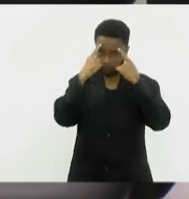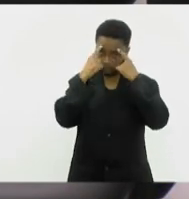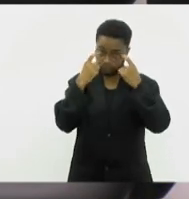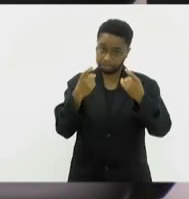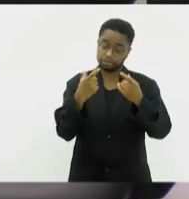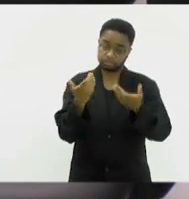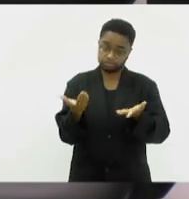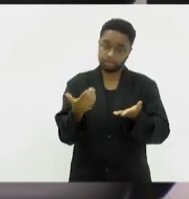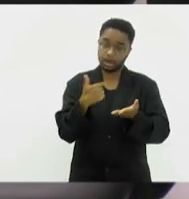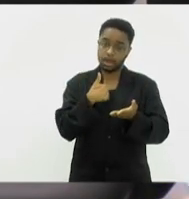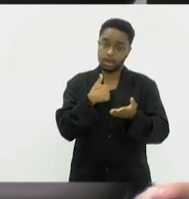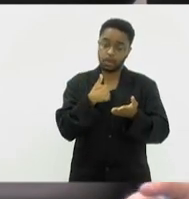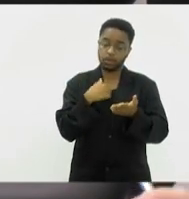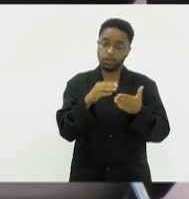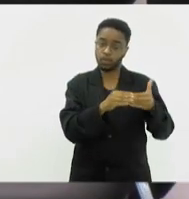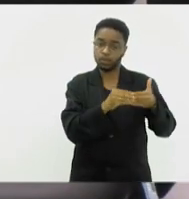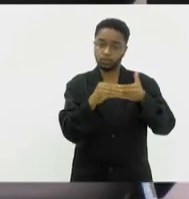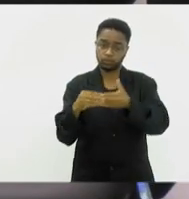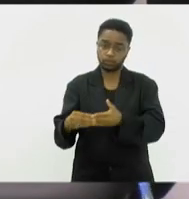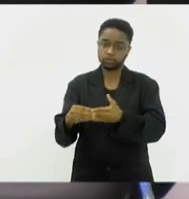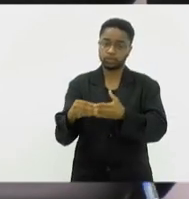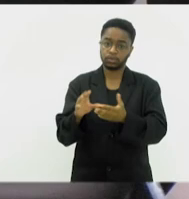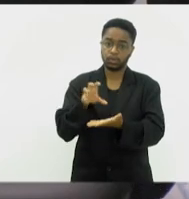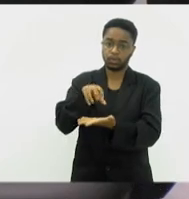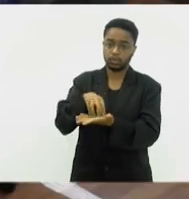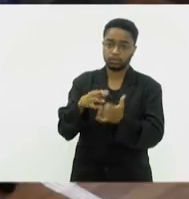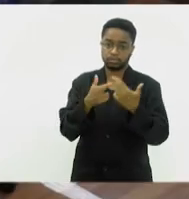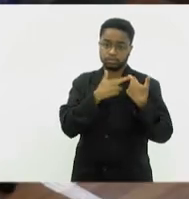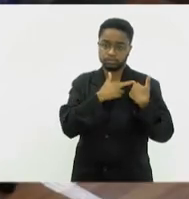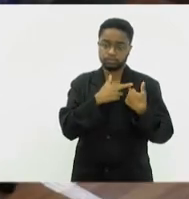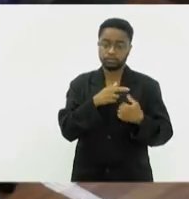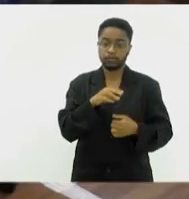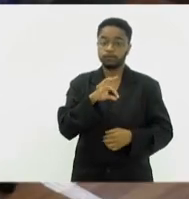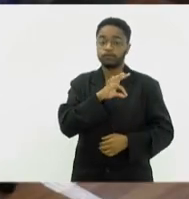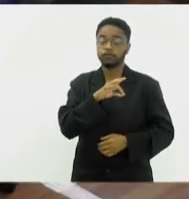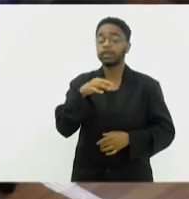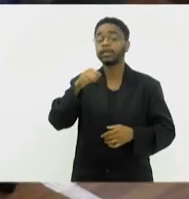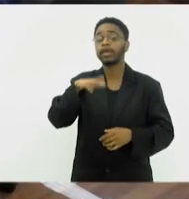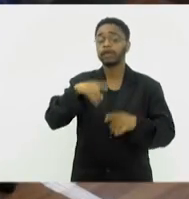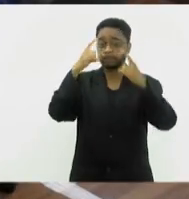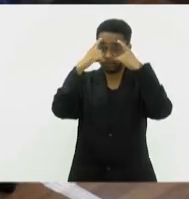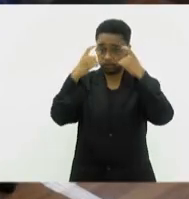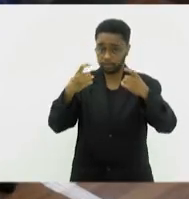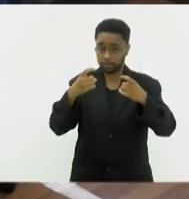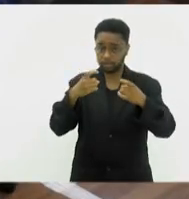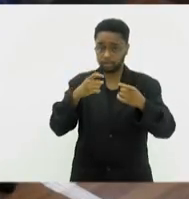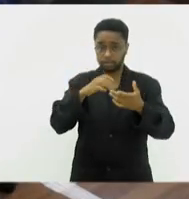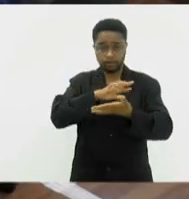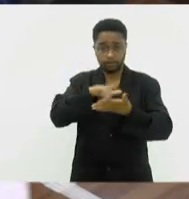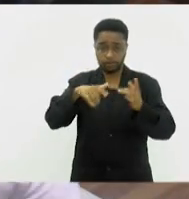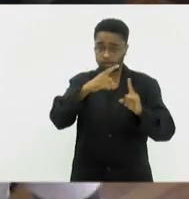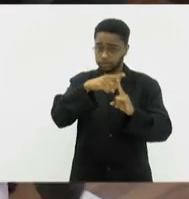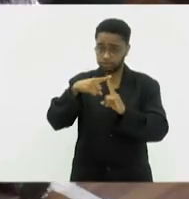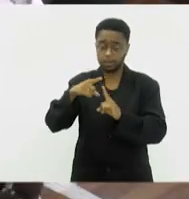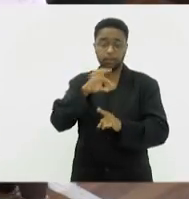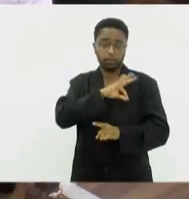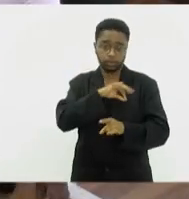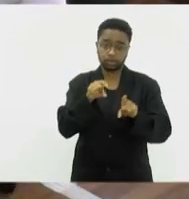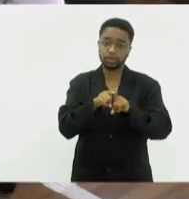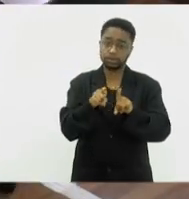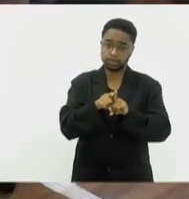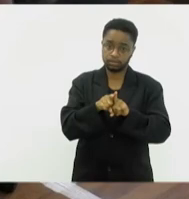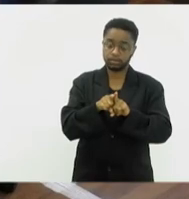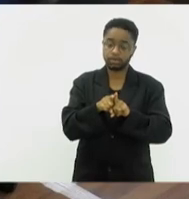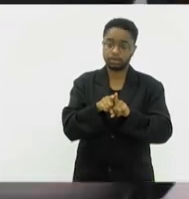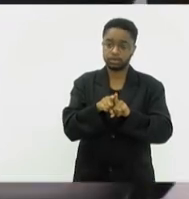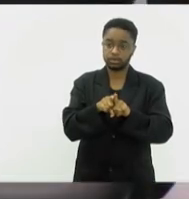eu encaminhar para os órgãos competentes. Não, pra... entendi, mas violência por parte de quem? De todos os tipos, tanto da parte da polícia quanto da parte do... A